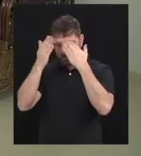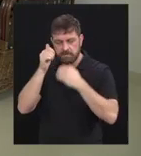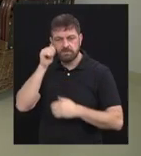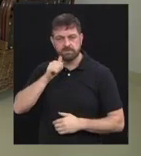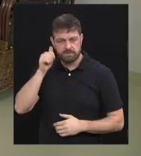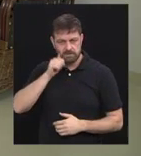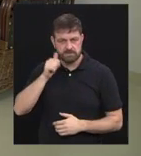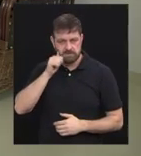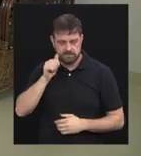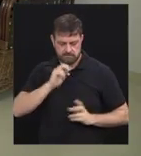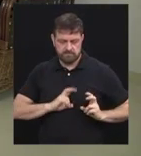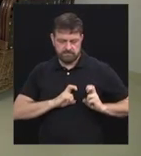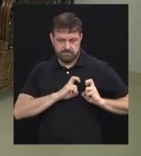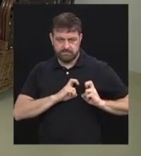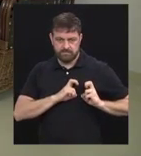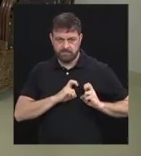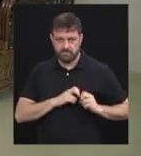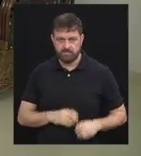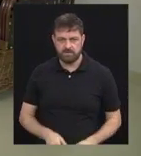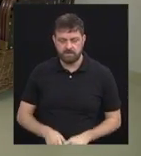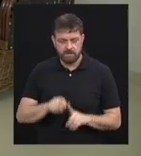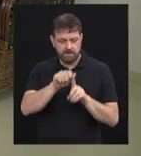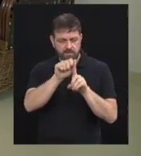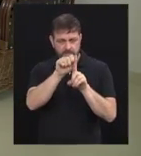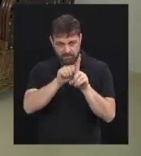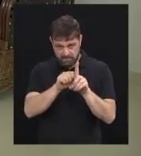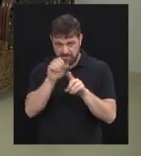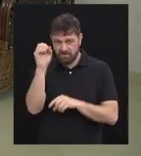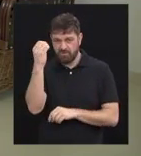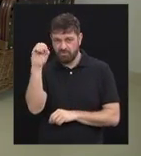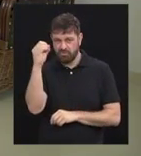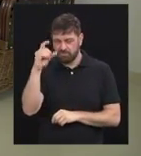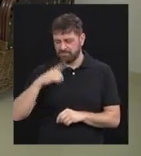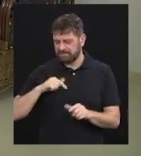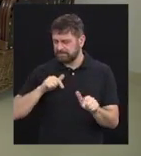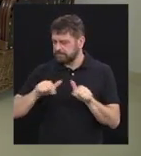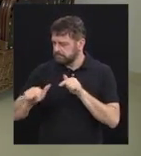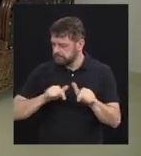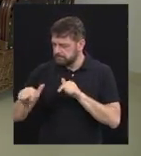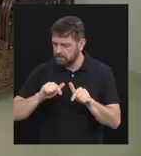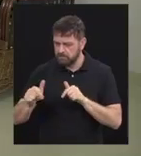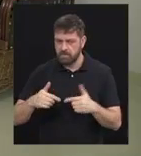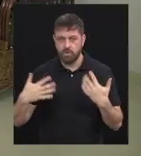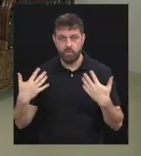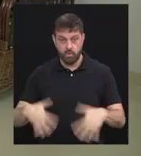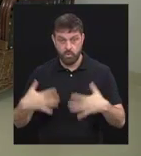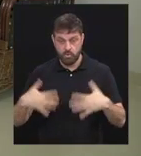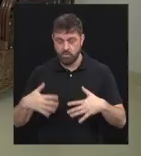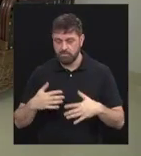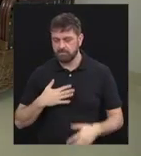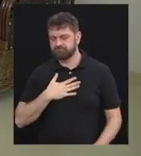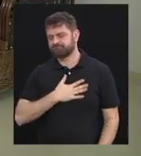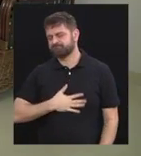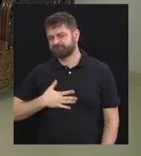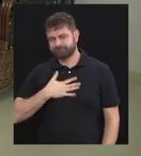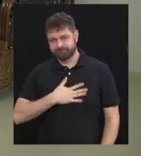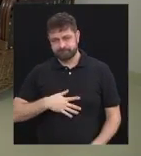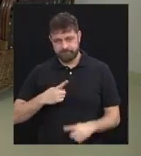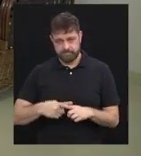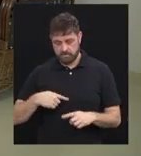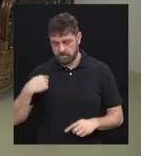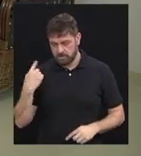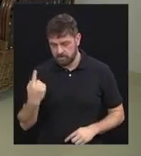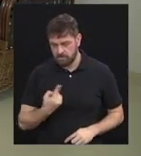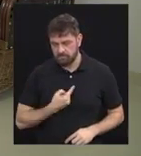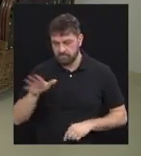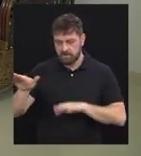mulheres. Então, vai ser um mês, né, de muito trabalho, mas muito gratificante, porque vamos estar aqui com